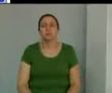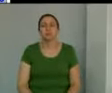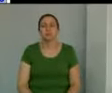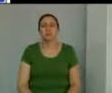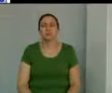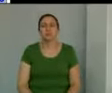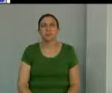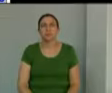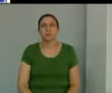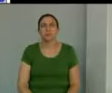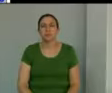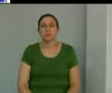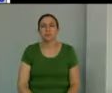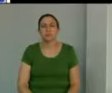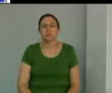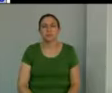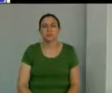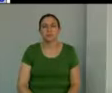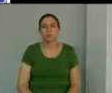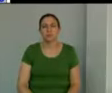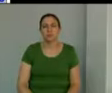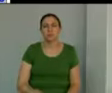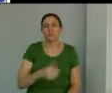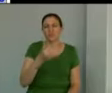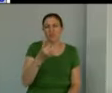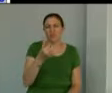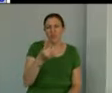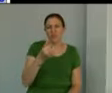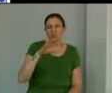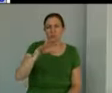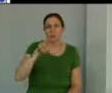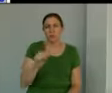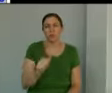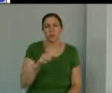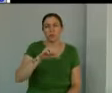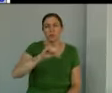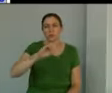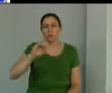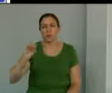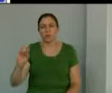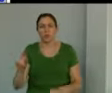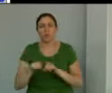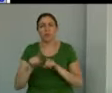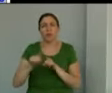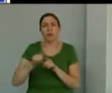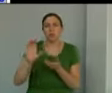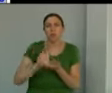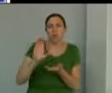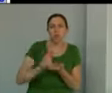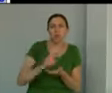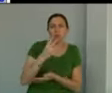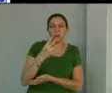uma estimativa de nós ganharmos 16.900.000. Outras transferências correntes,